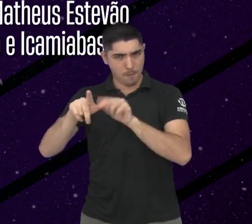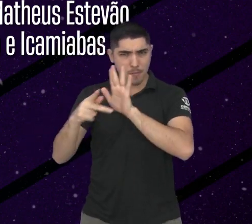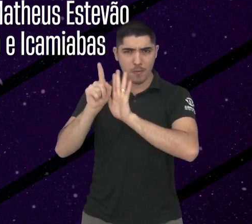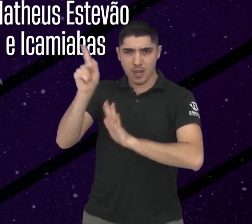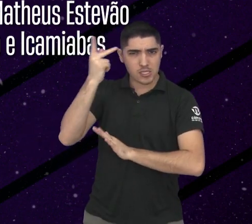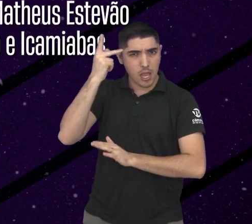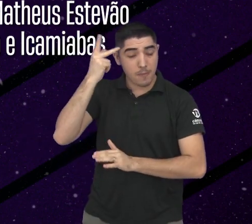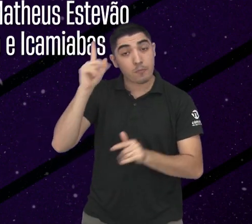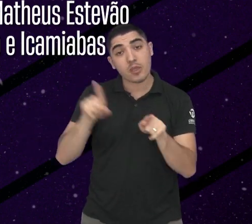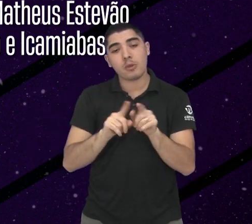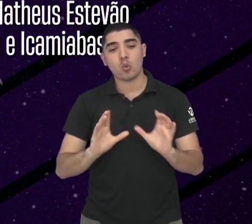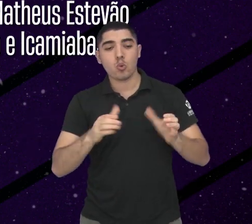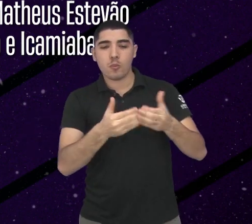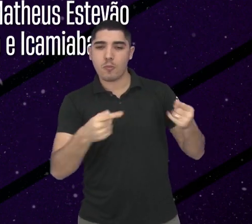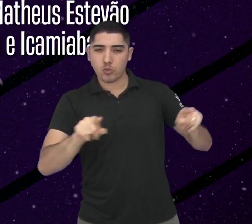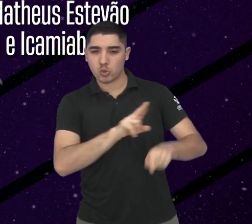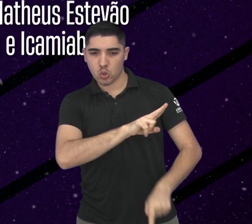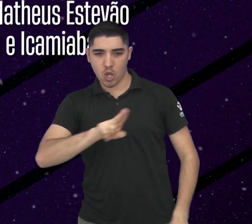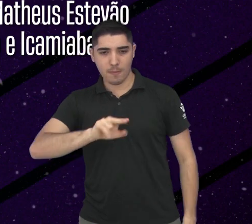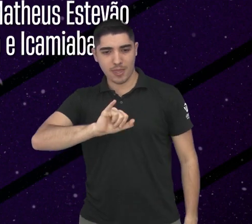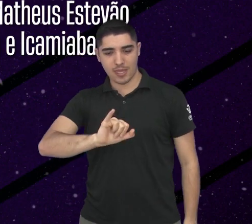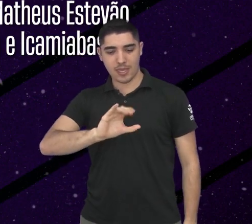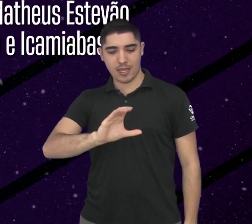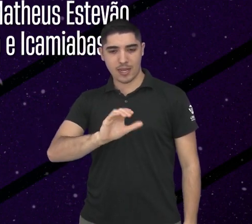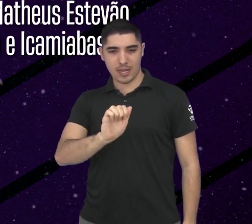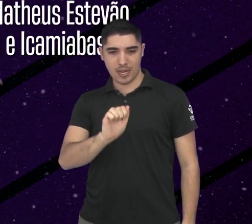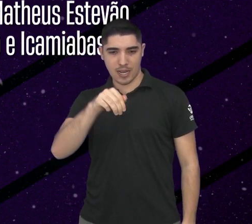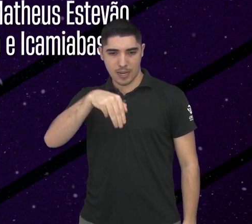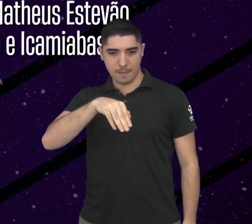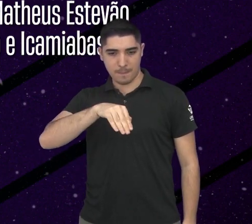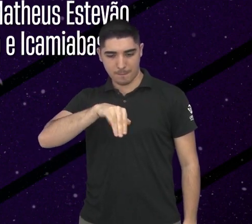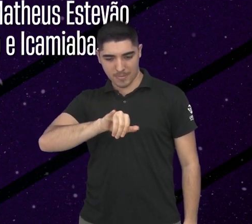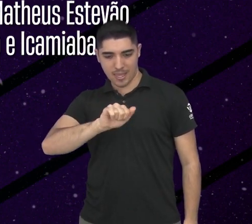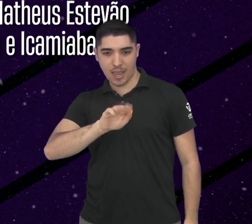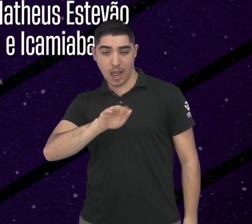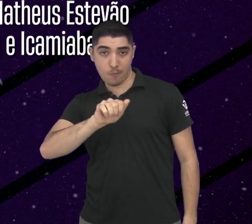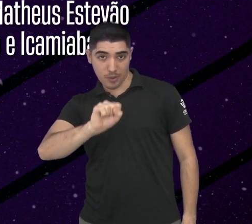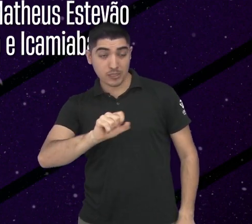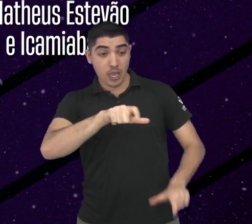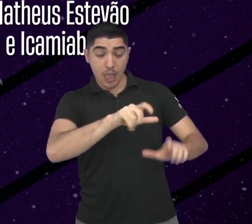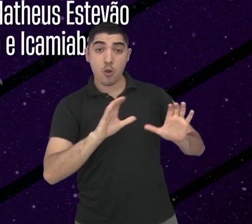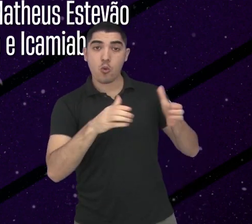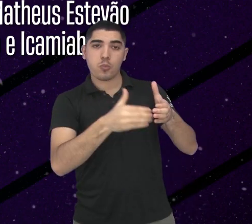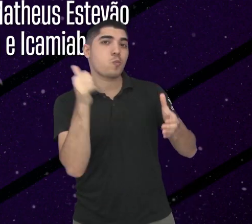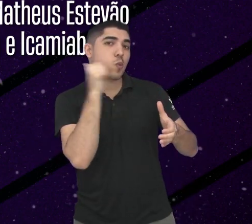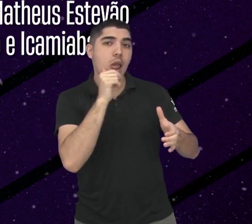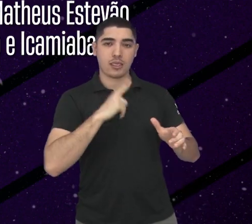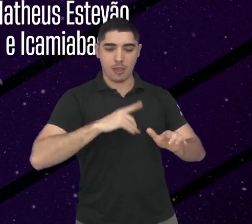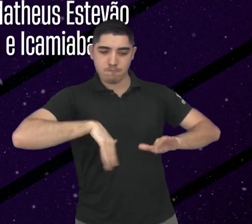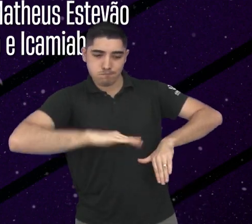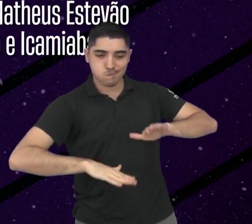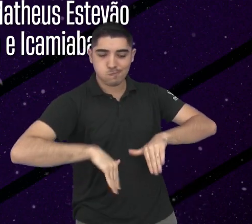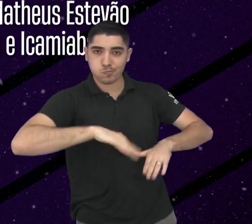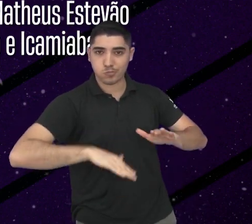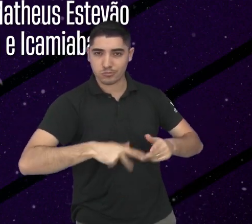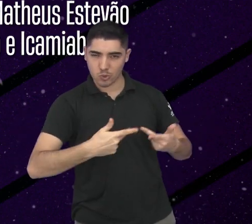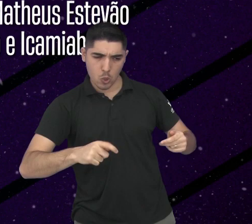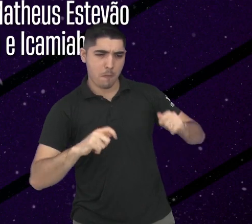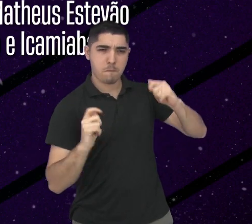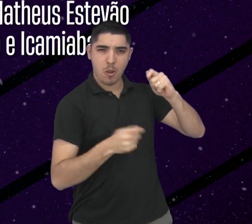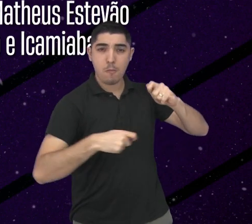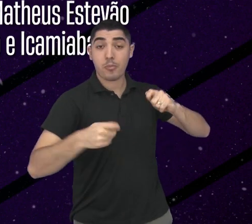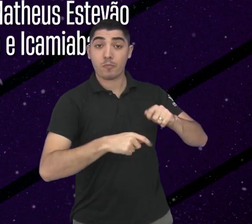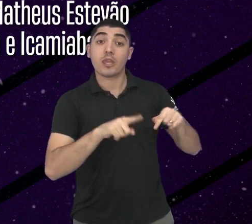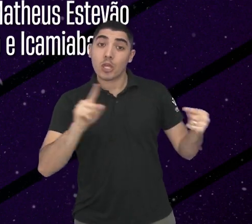o grupo Icamiabas. É um grupo percursivo formado por mulheres que estudam o maracatu de baque virado e que tem uma ligação muito grande com o